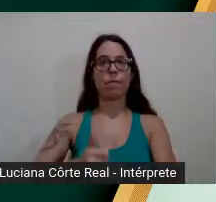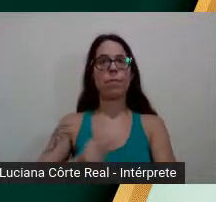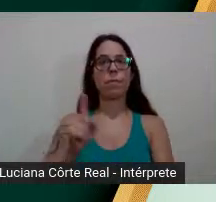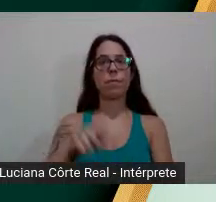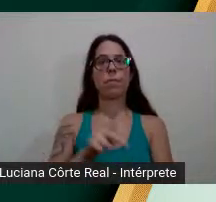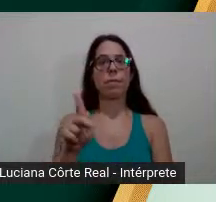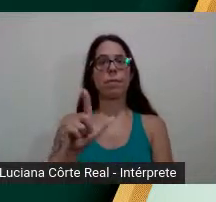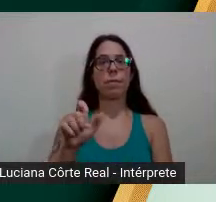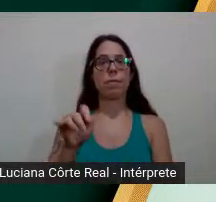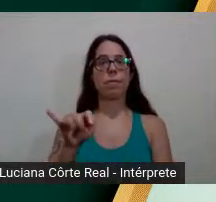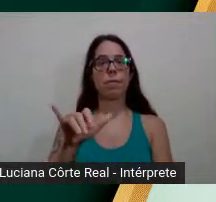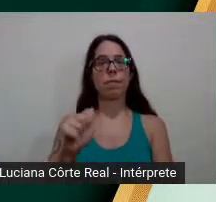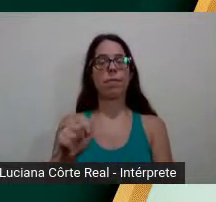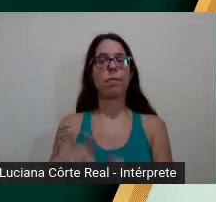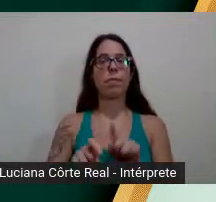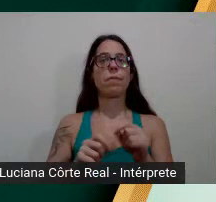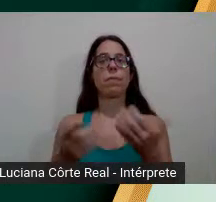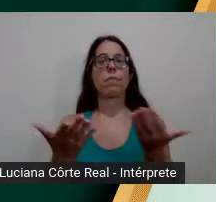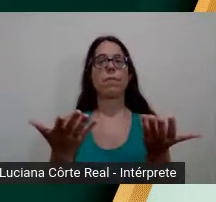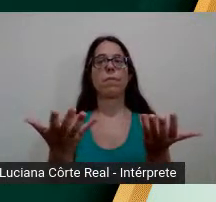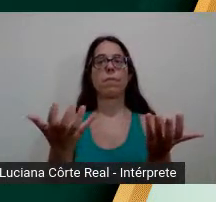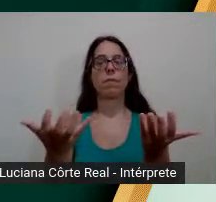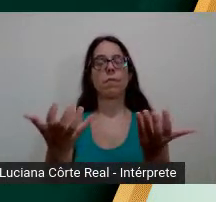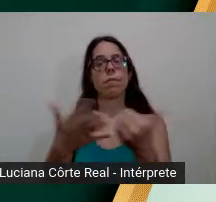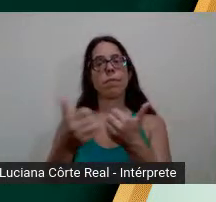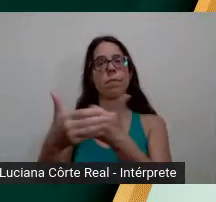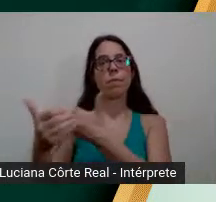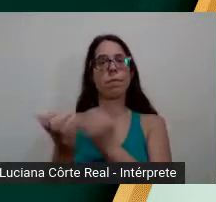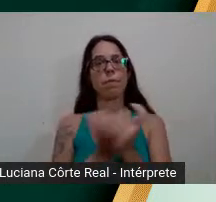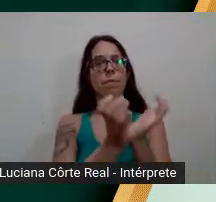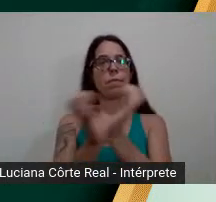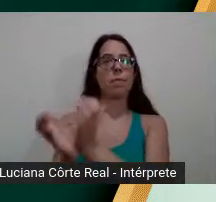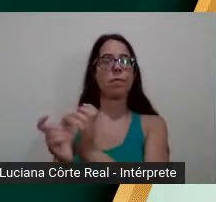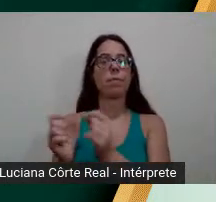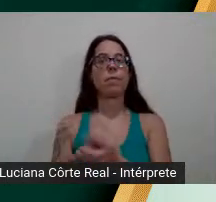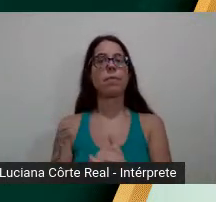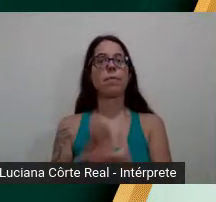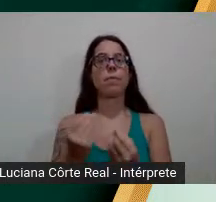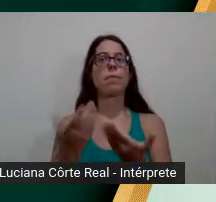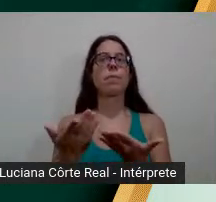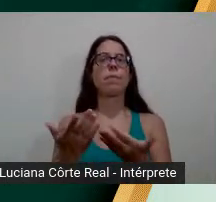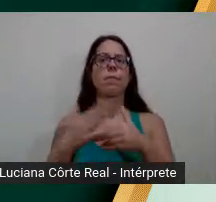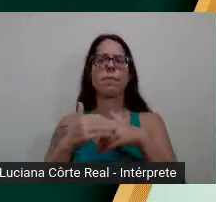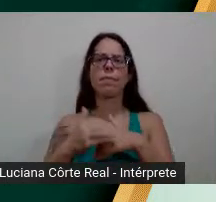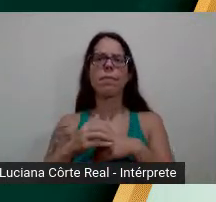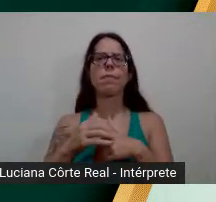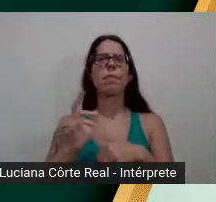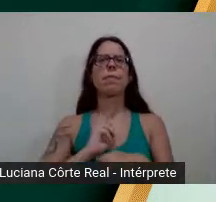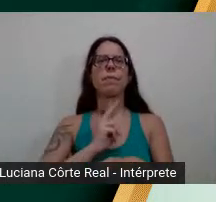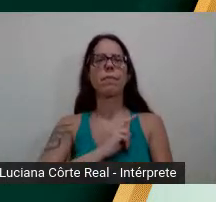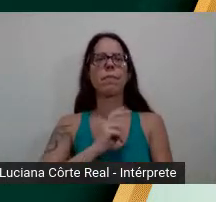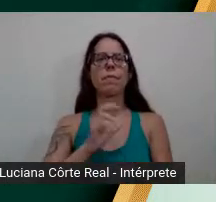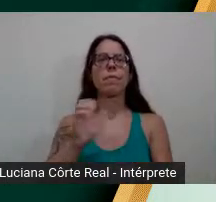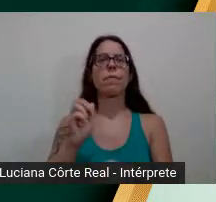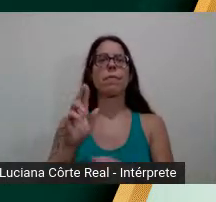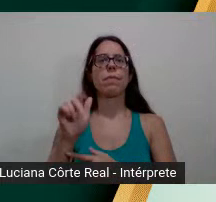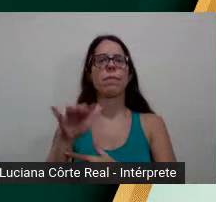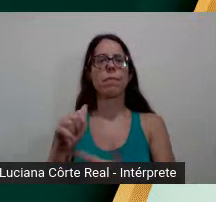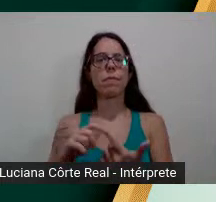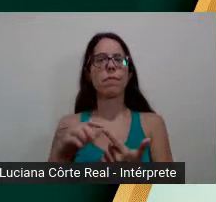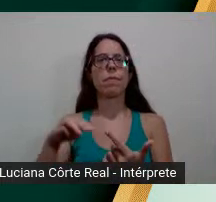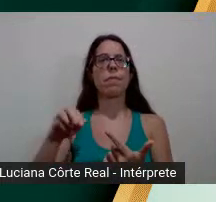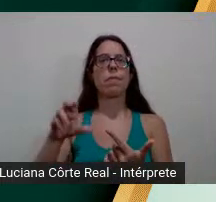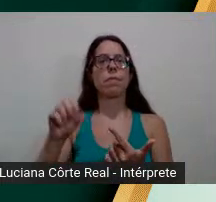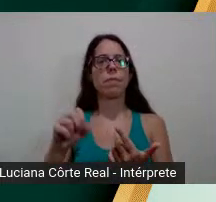Letícia, aos queridos colegas com muito carinho, da veterinária, a Carolina, o Marcos, o Diego, o Carlos, o